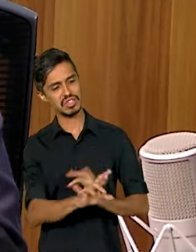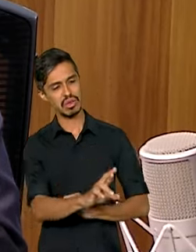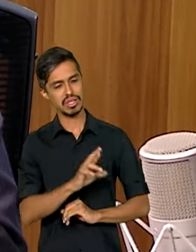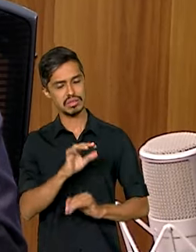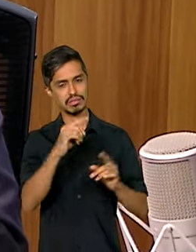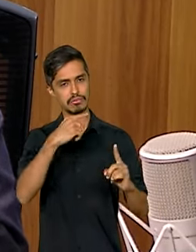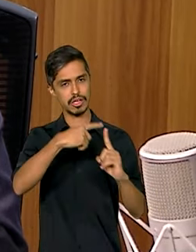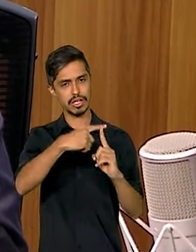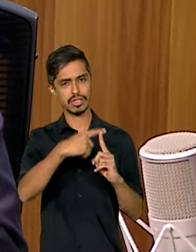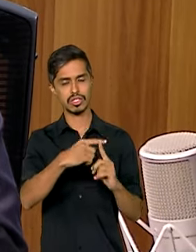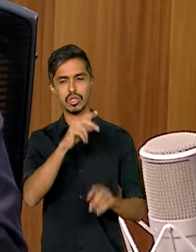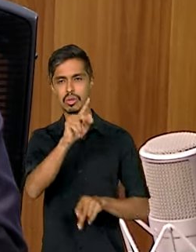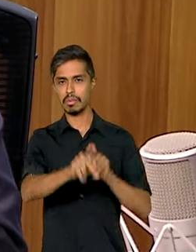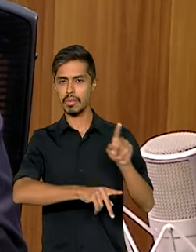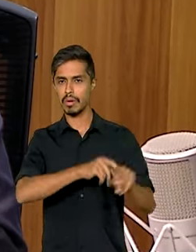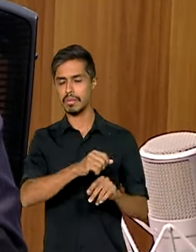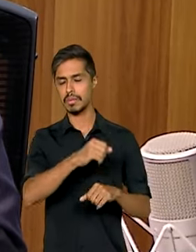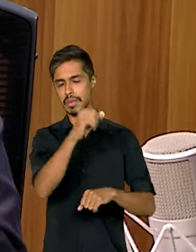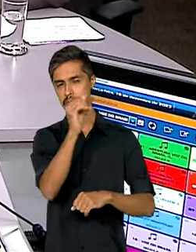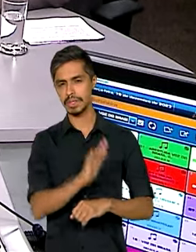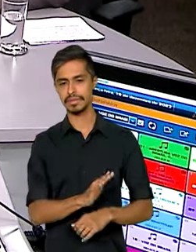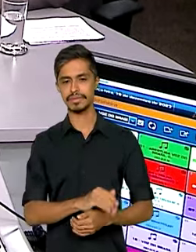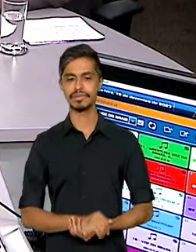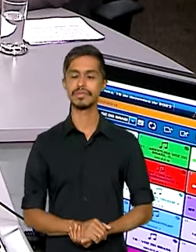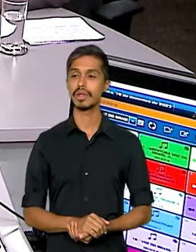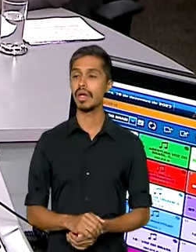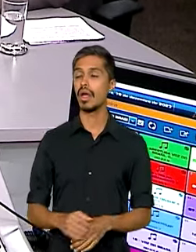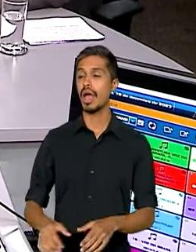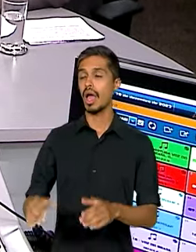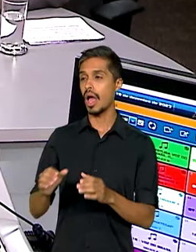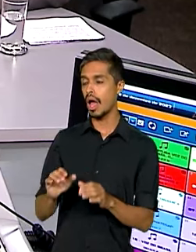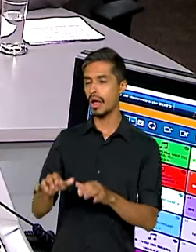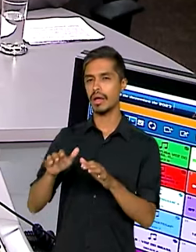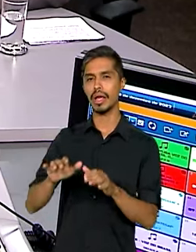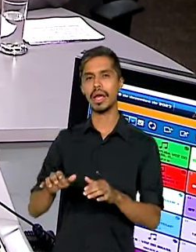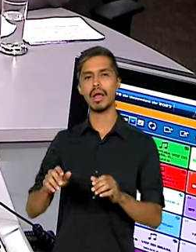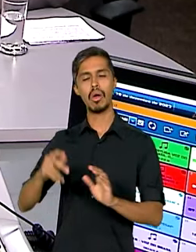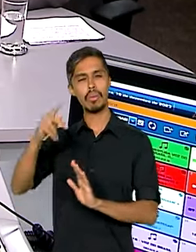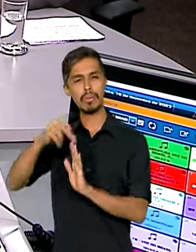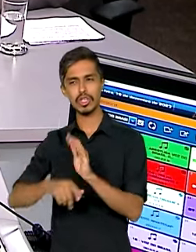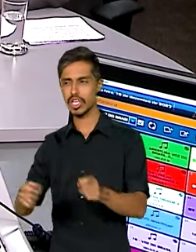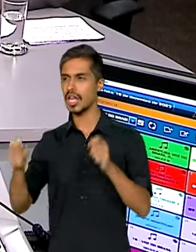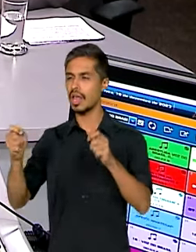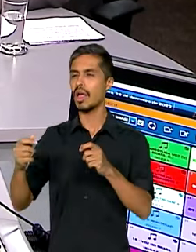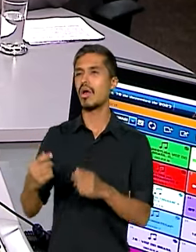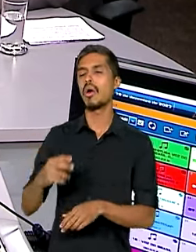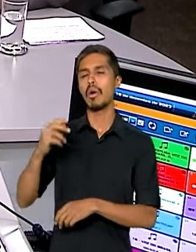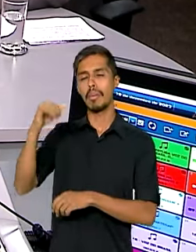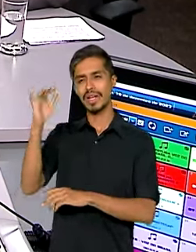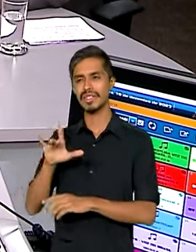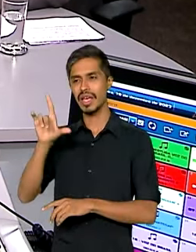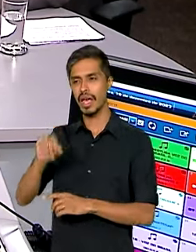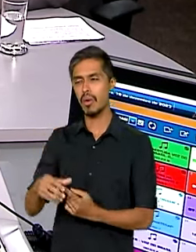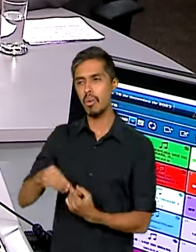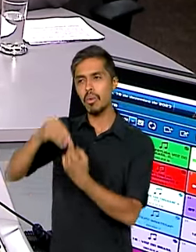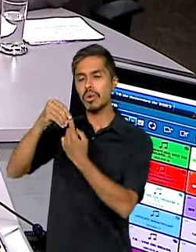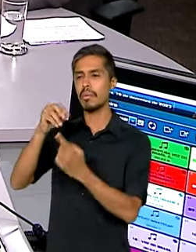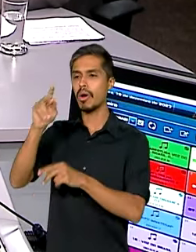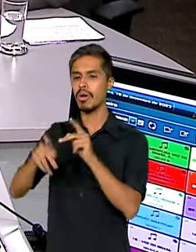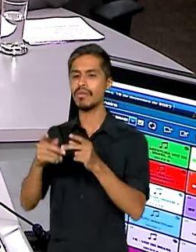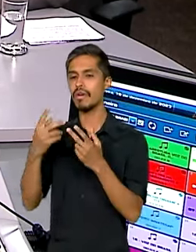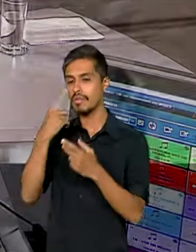positiva da população brasileira é a campanha o Brasil é um só povo né Nós temos ela aqui Ministro Vamos